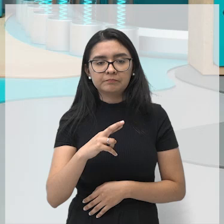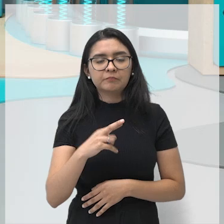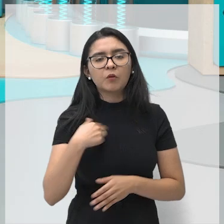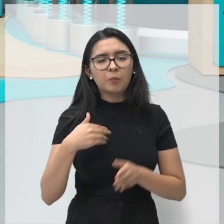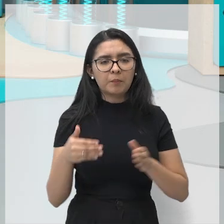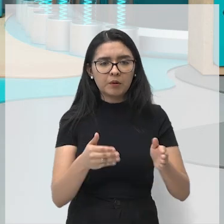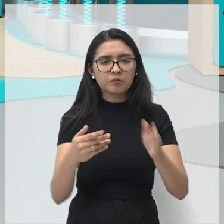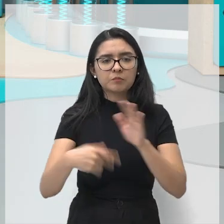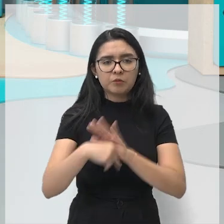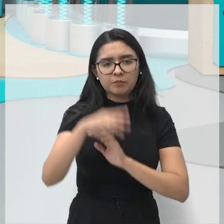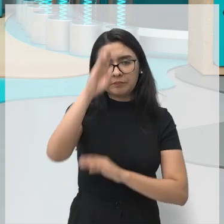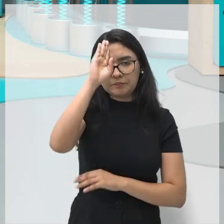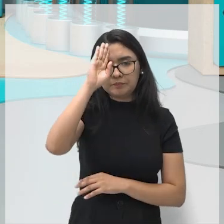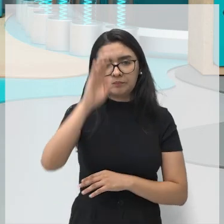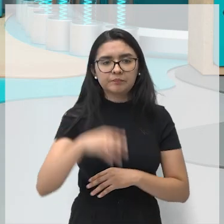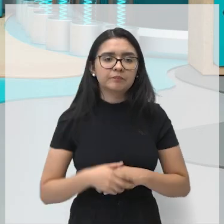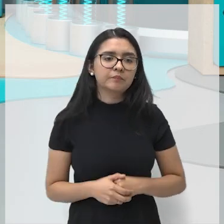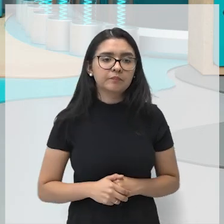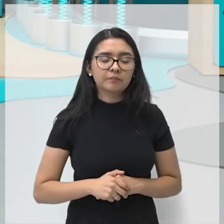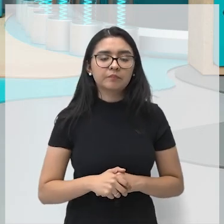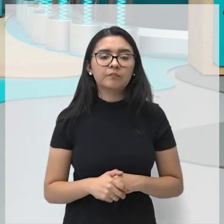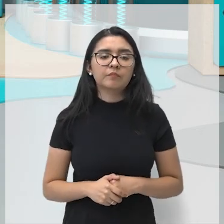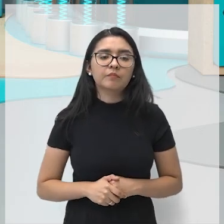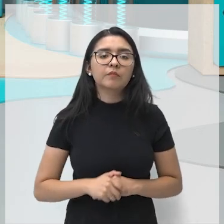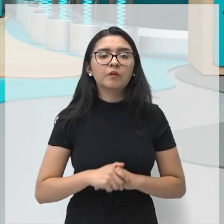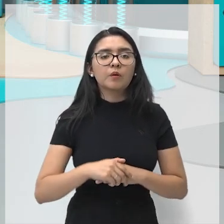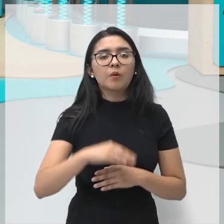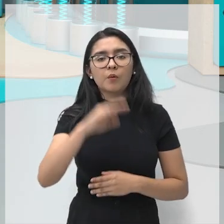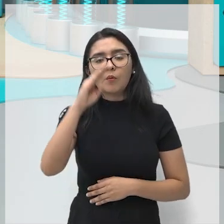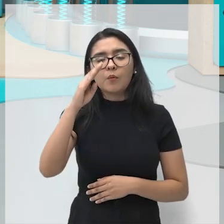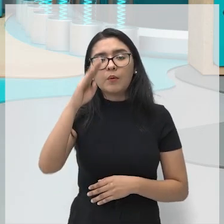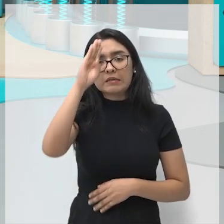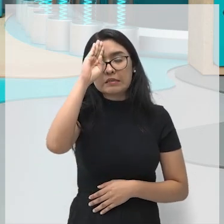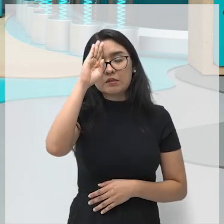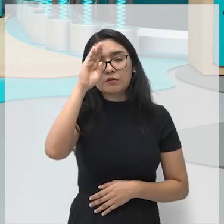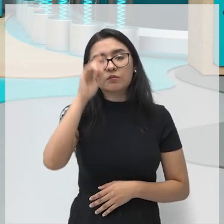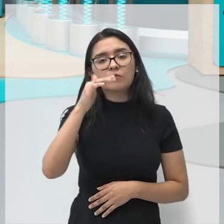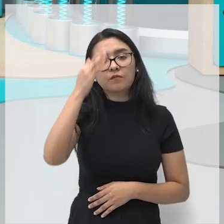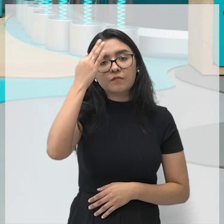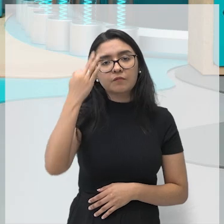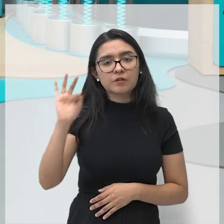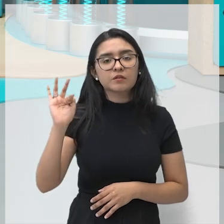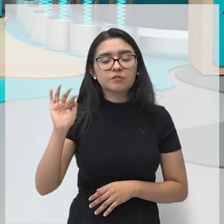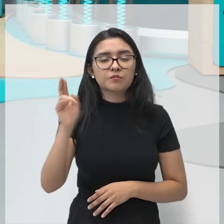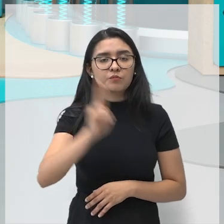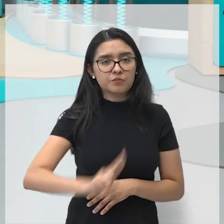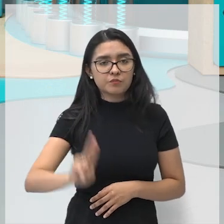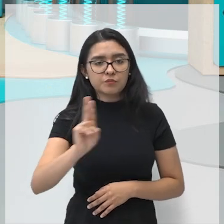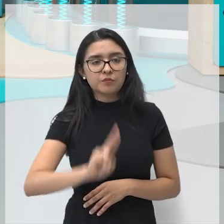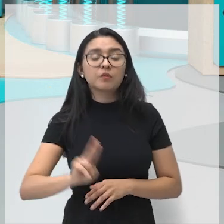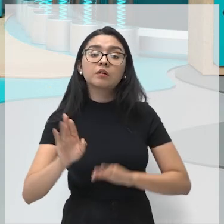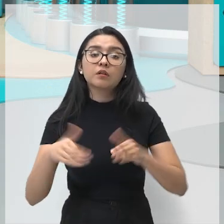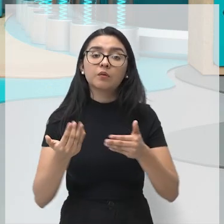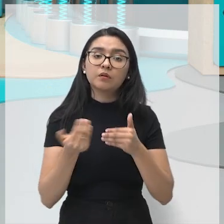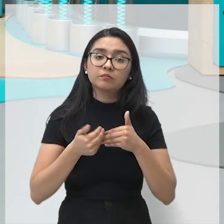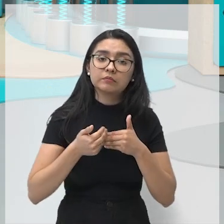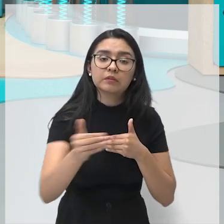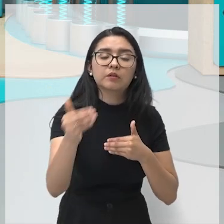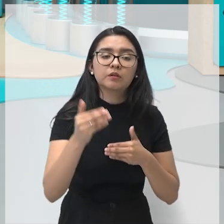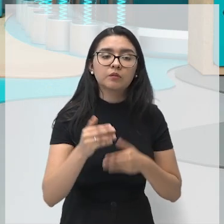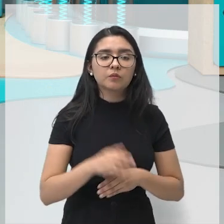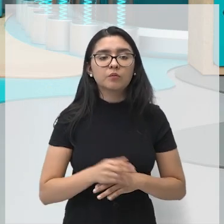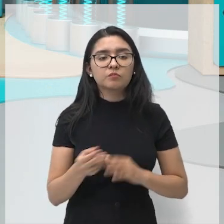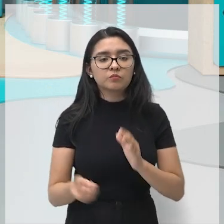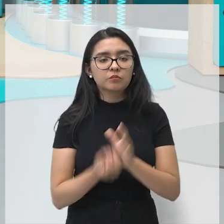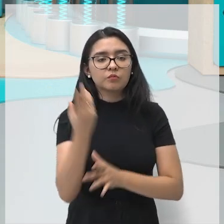militares, que o exército francês usou diversas vezes, e daí é que surgiu o